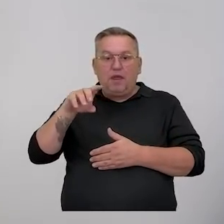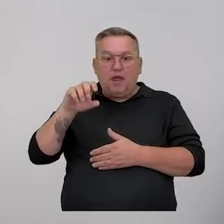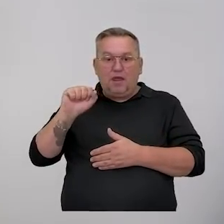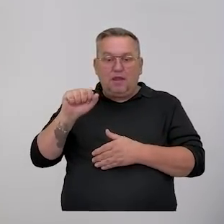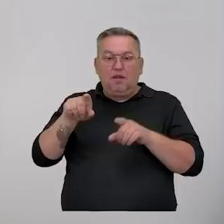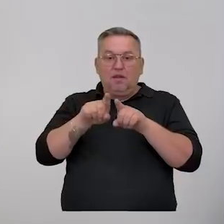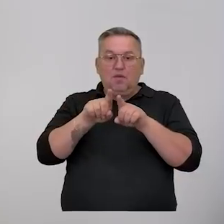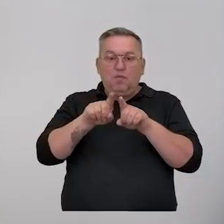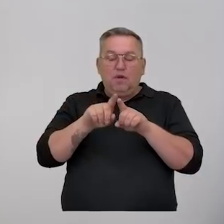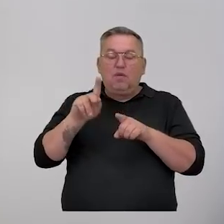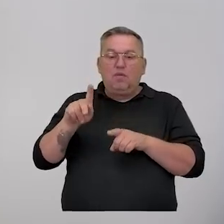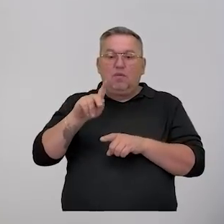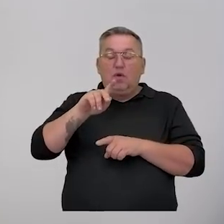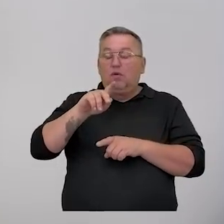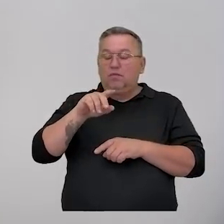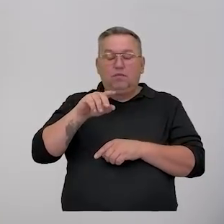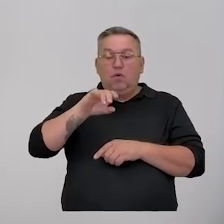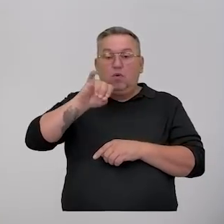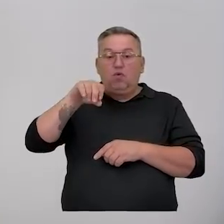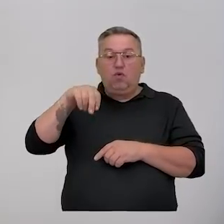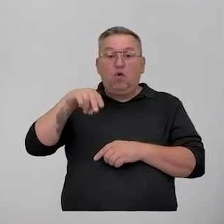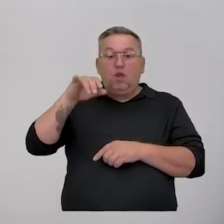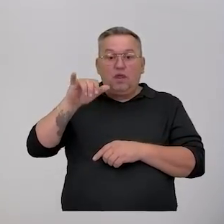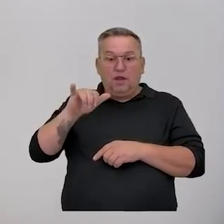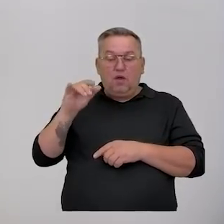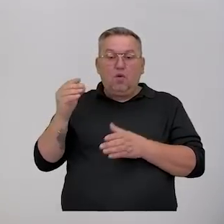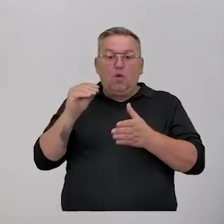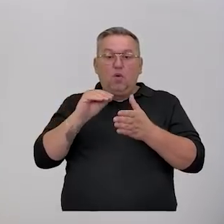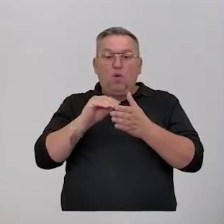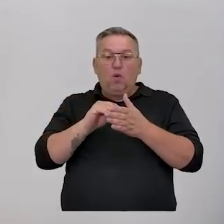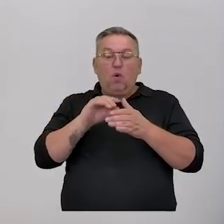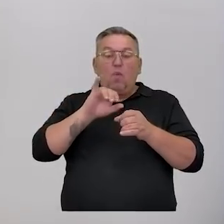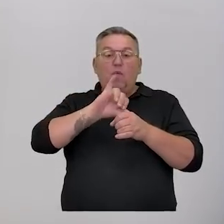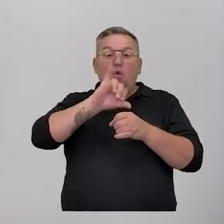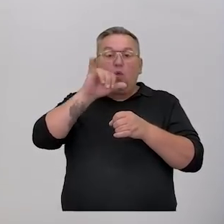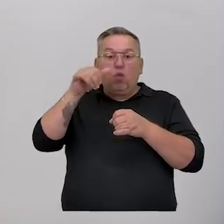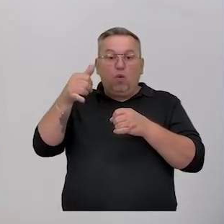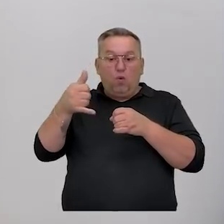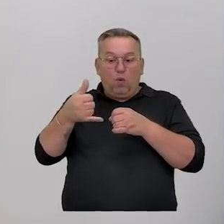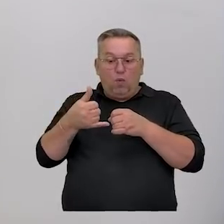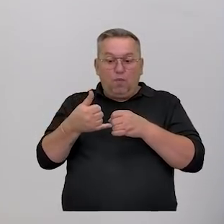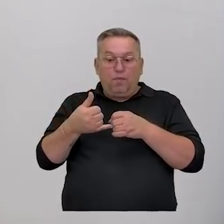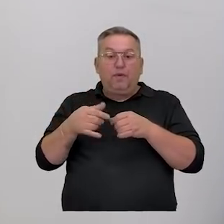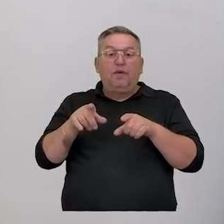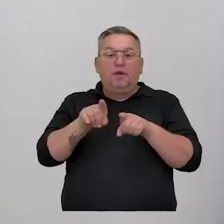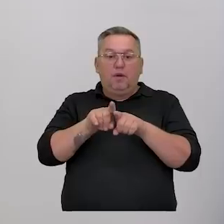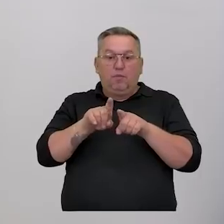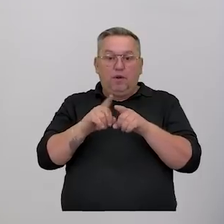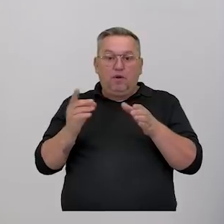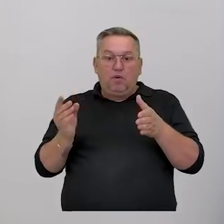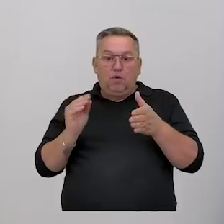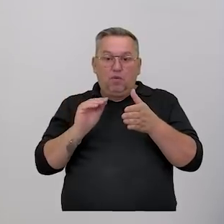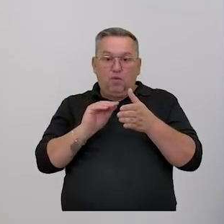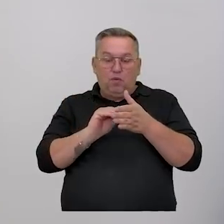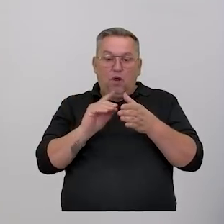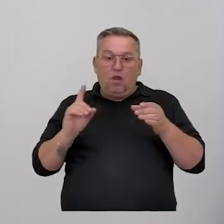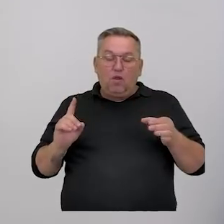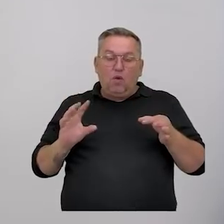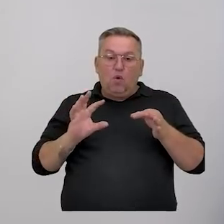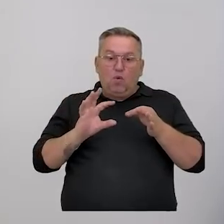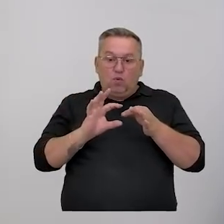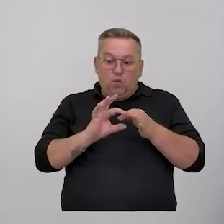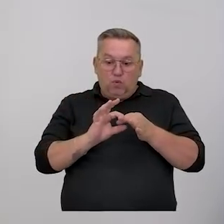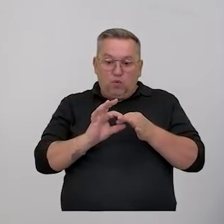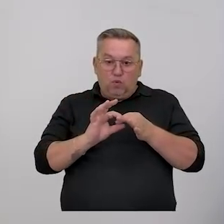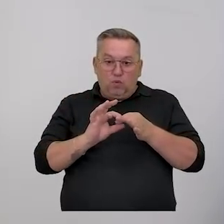O Johnny da Proângela colocou pronomes. Os alunos lá da escola Vitória Brasil colocaram as